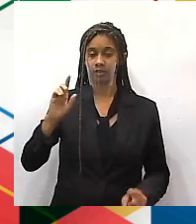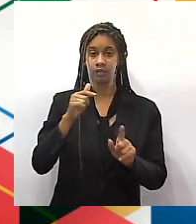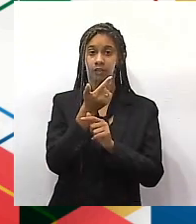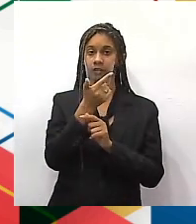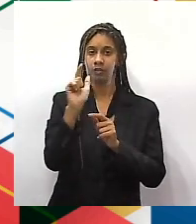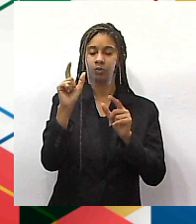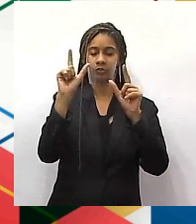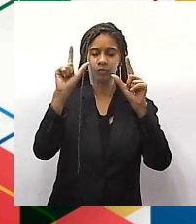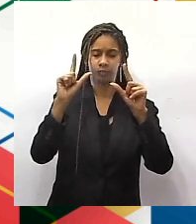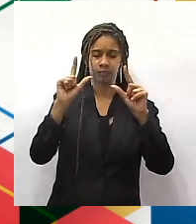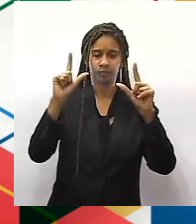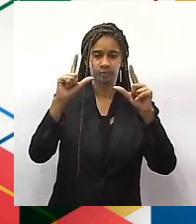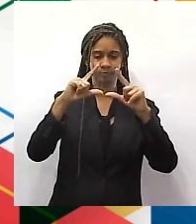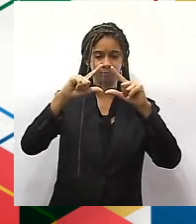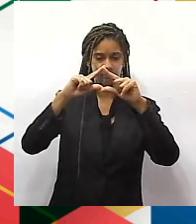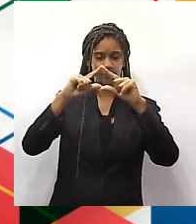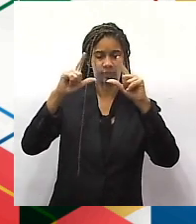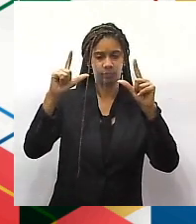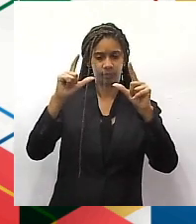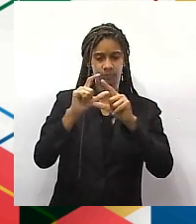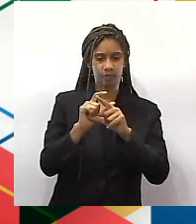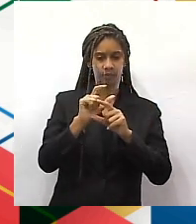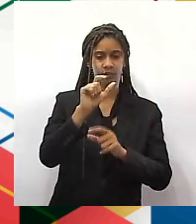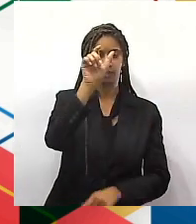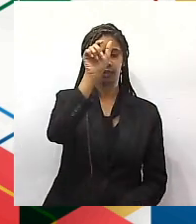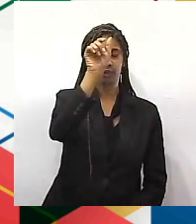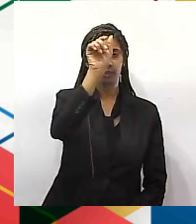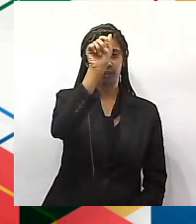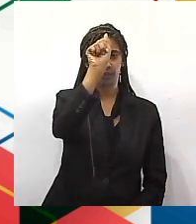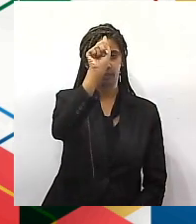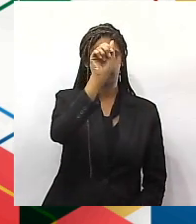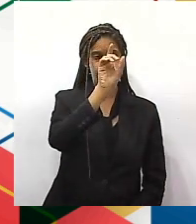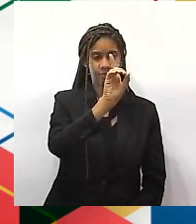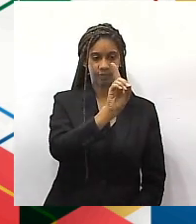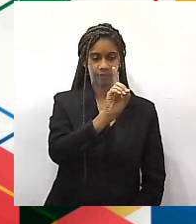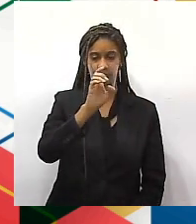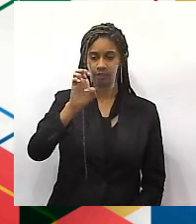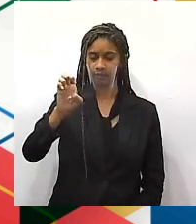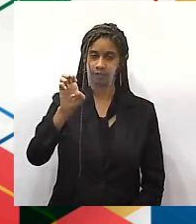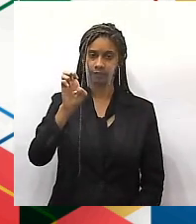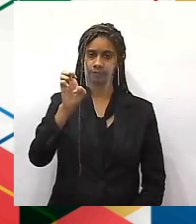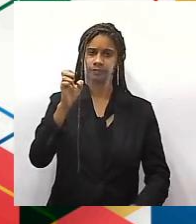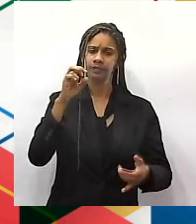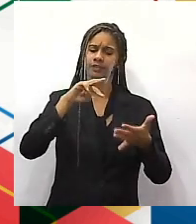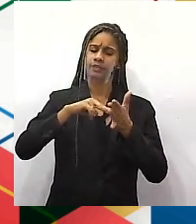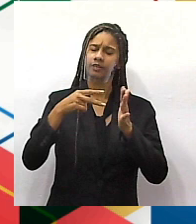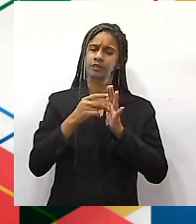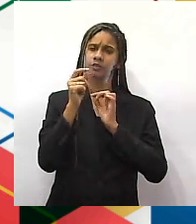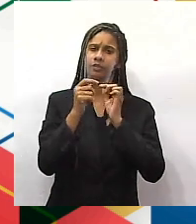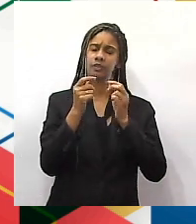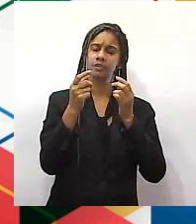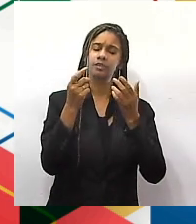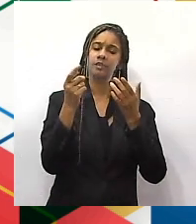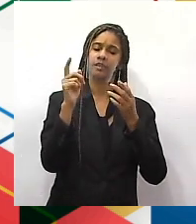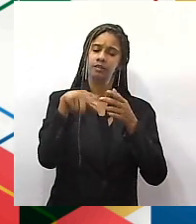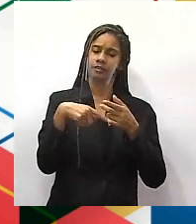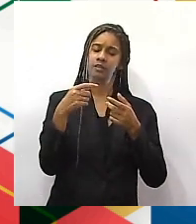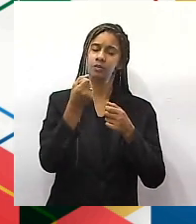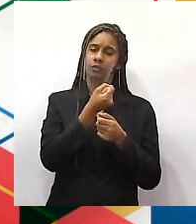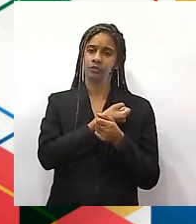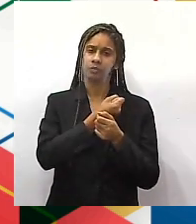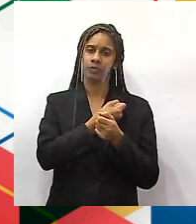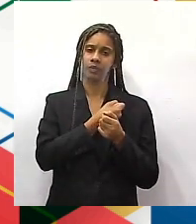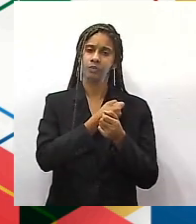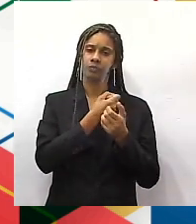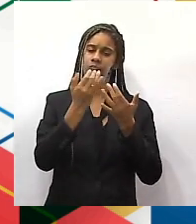ADE. Esses triângulos são semelhantes. O que quer dizer isso? Que eles são proporcionais. Os lados são